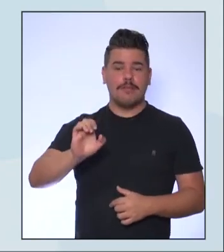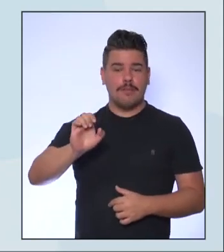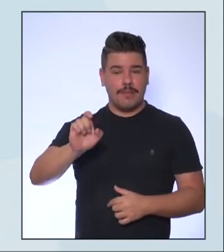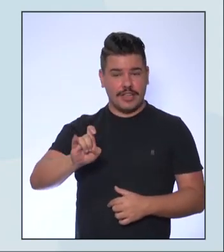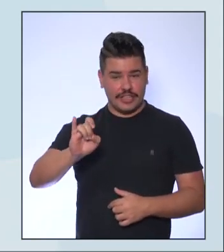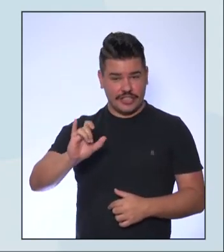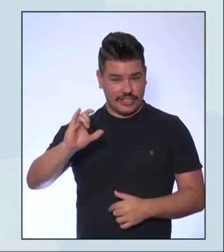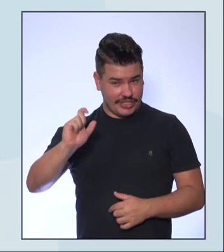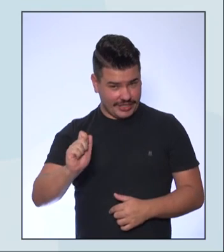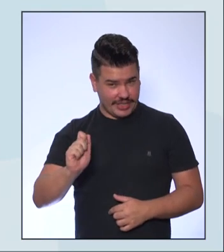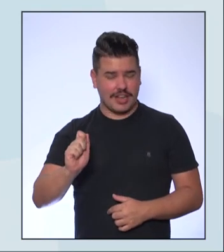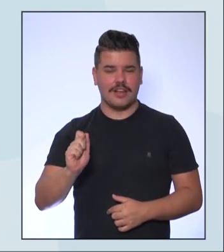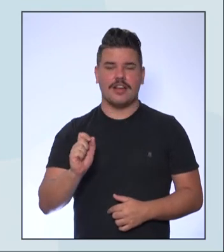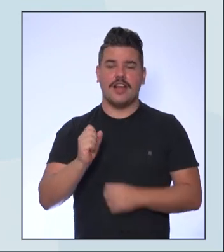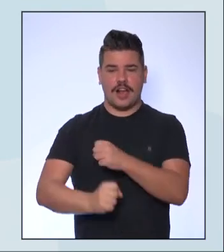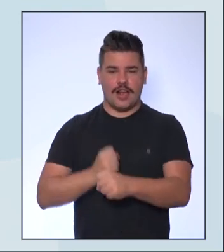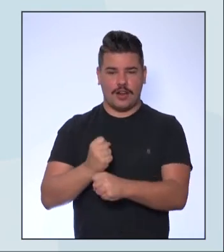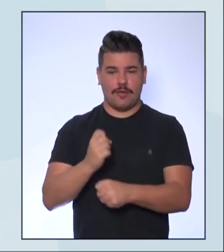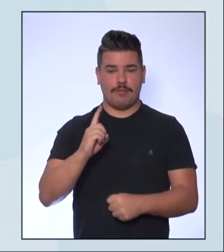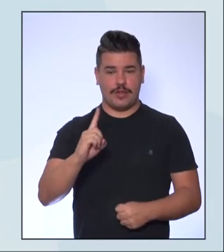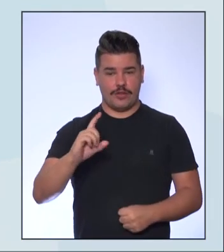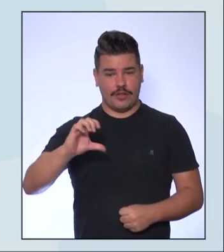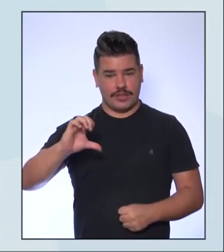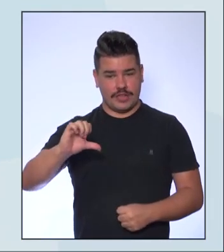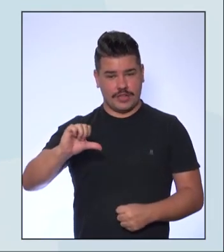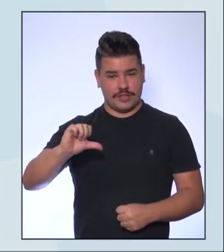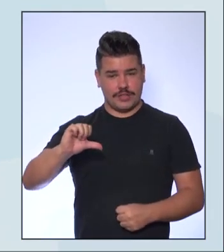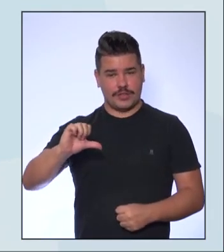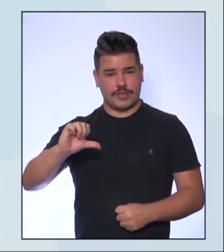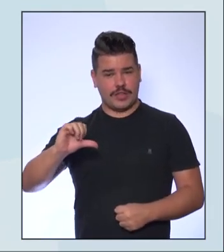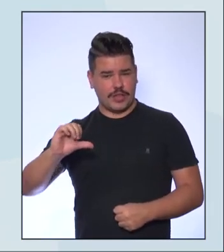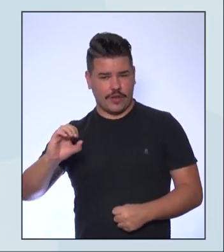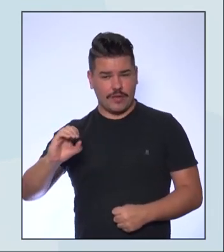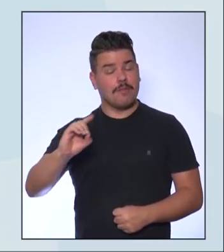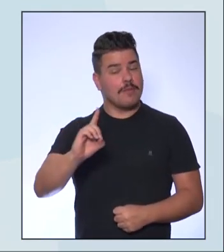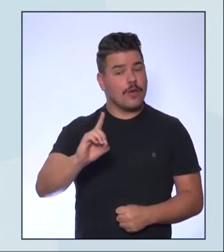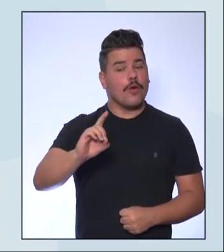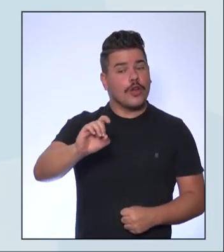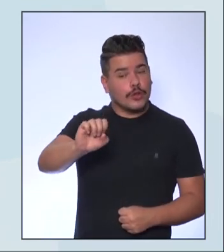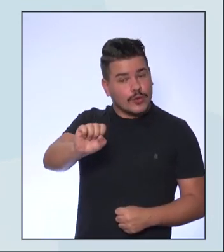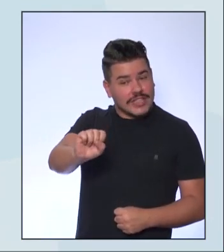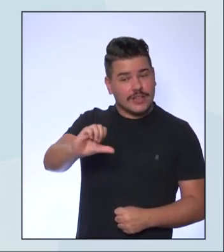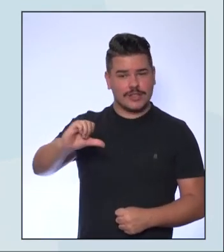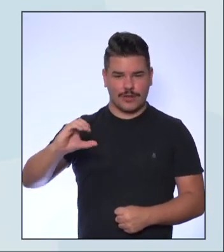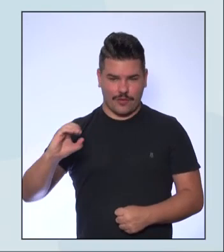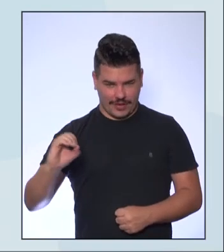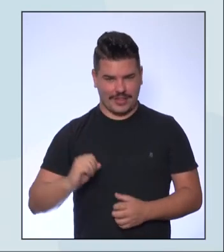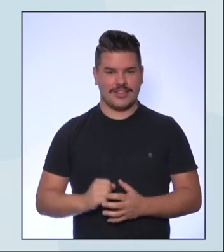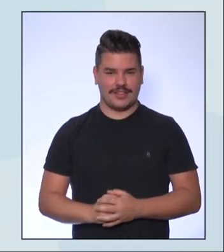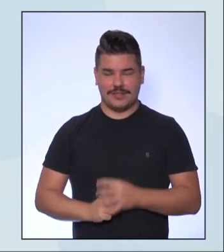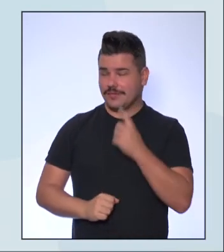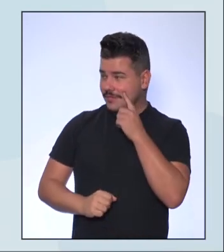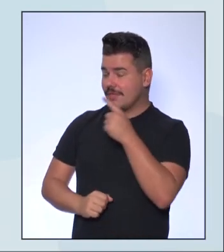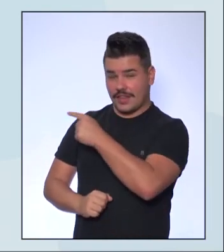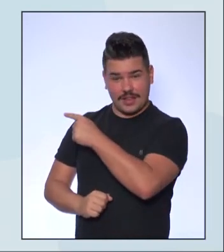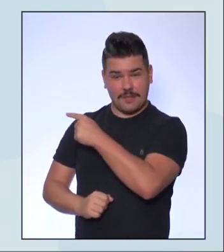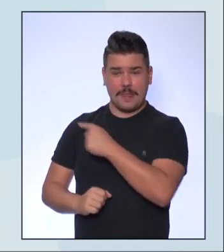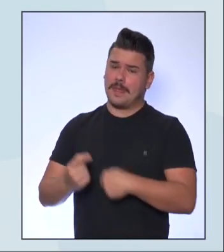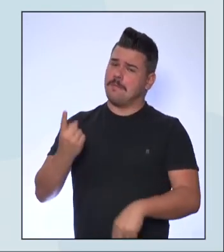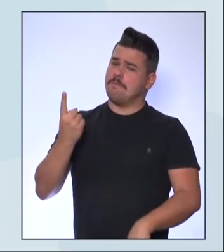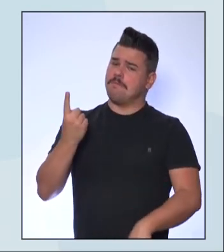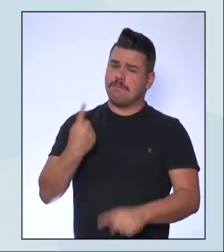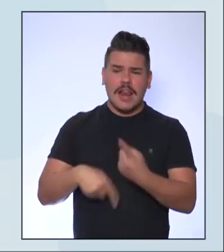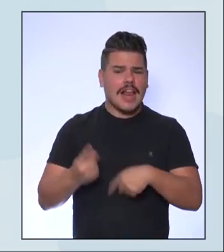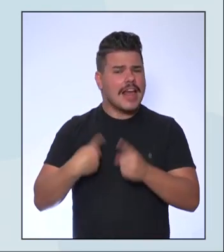bairro do Bexiga, depois vocês podem verificar na outra fonte que eu tenho aqui, que é de 1916, ela houve um